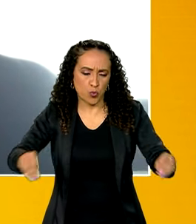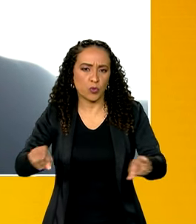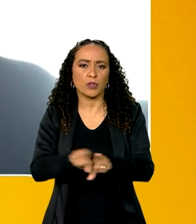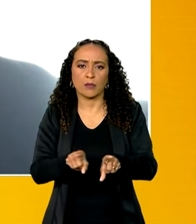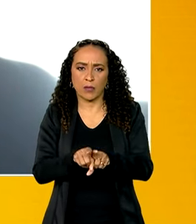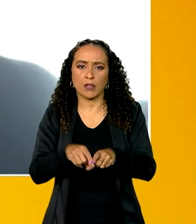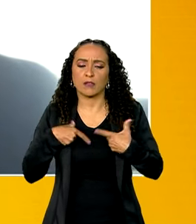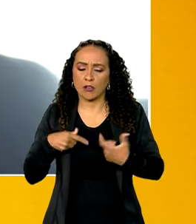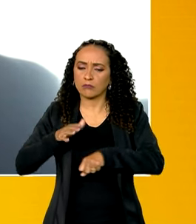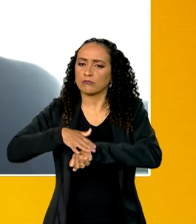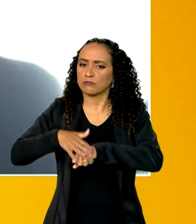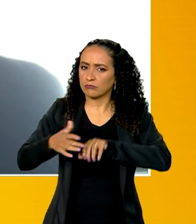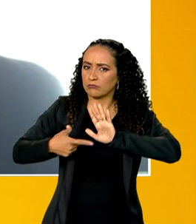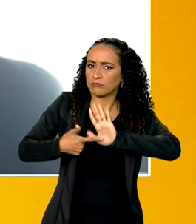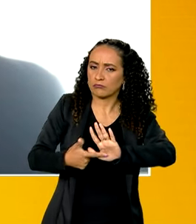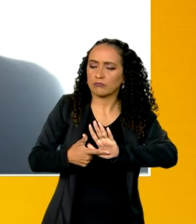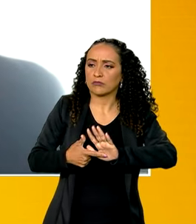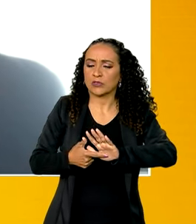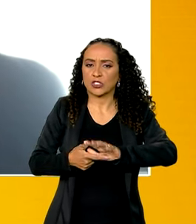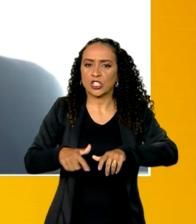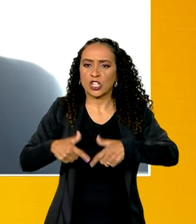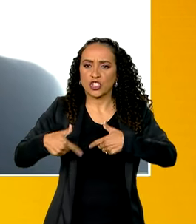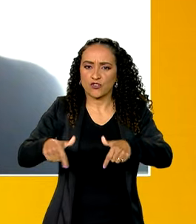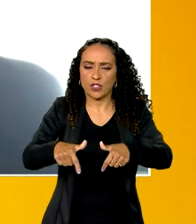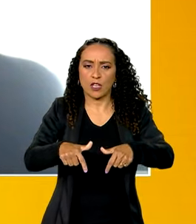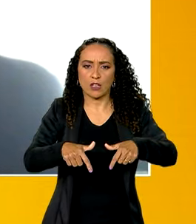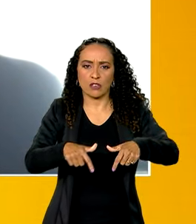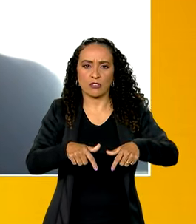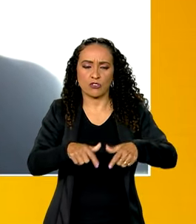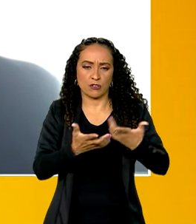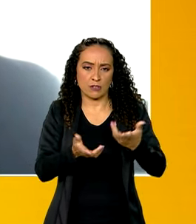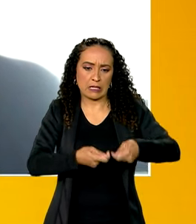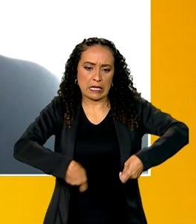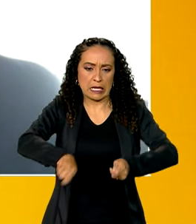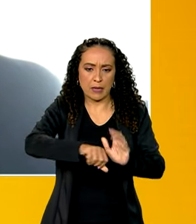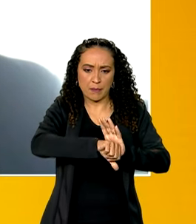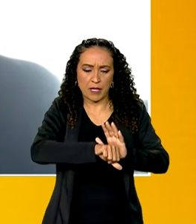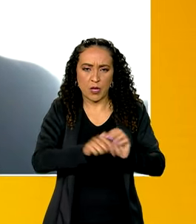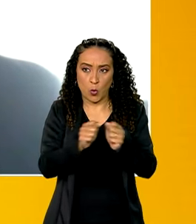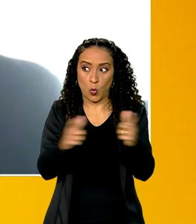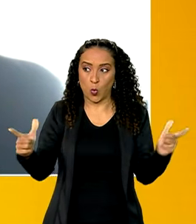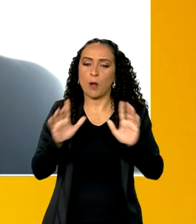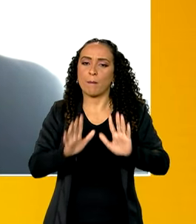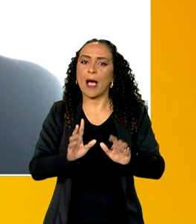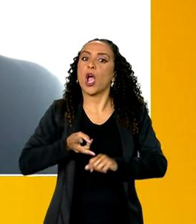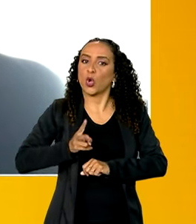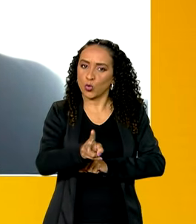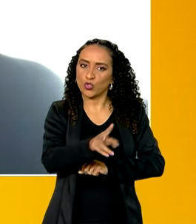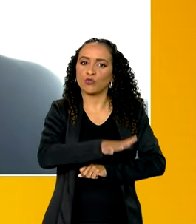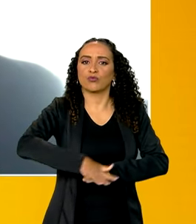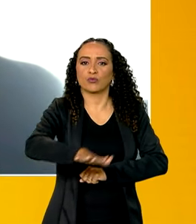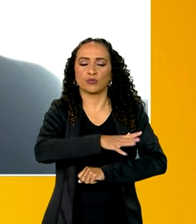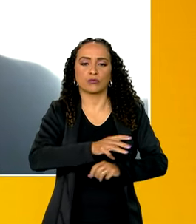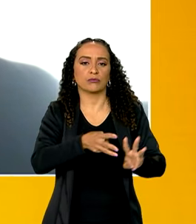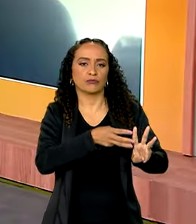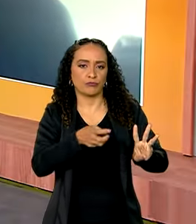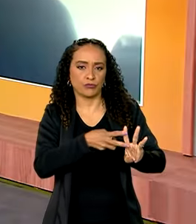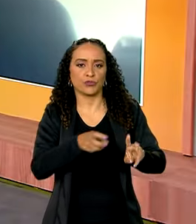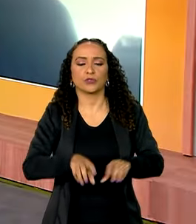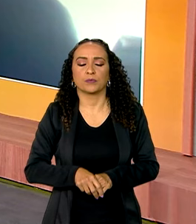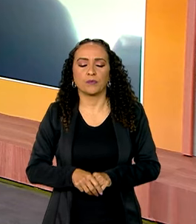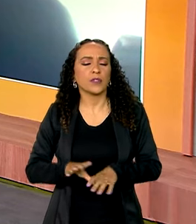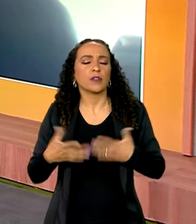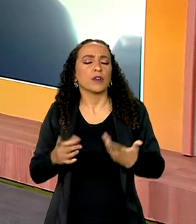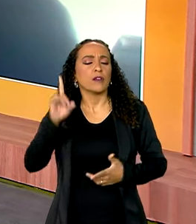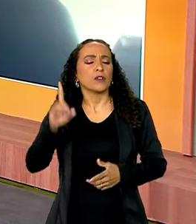de atividade garimpeira que não é muito grande, mas que persiste ainda no território indígena. Diretora,